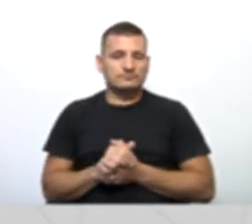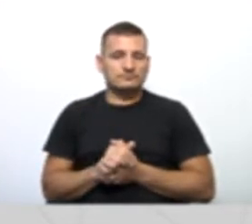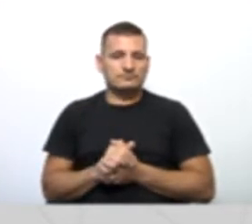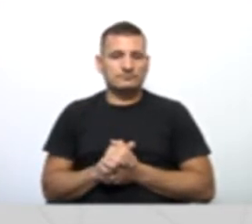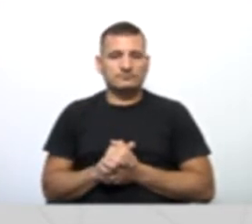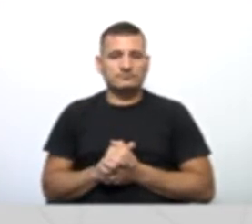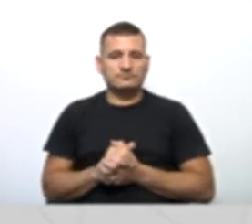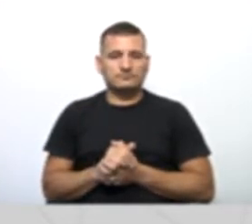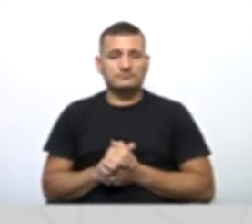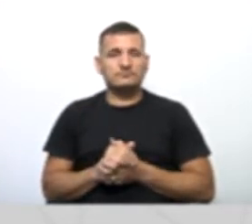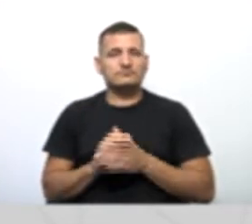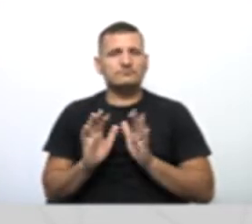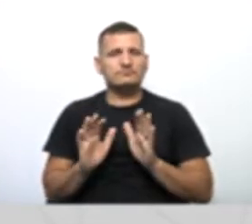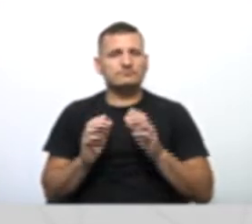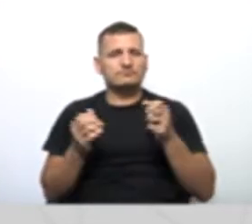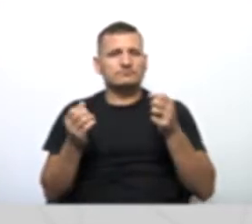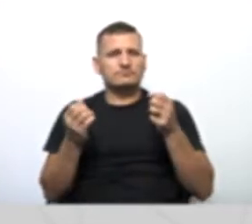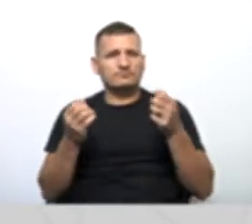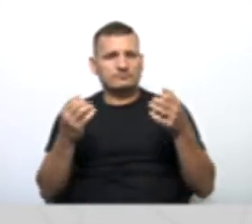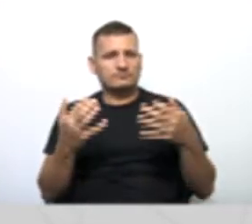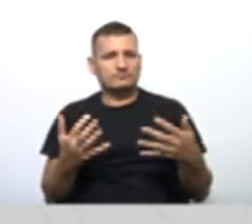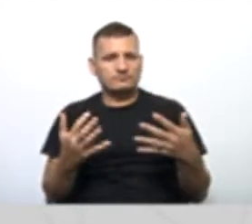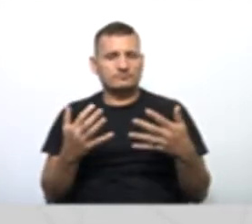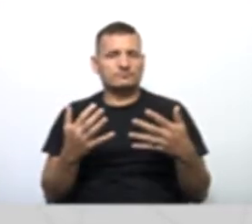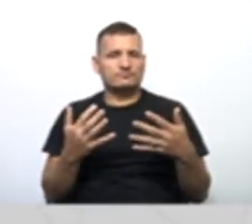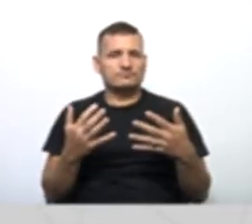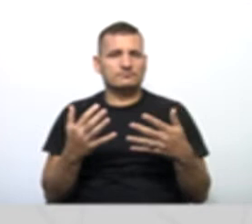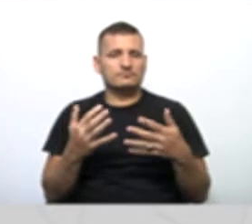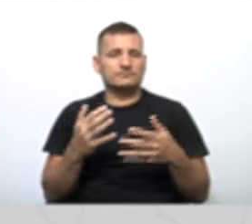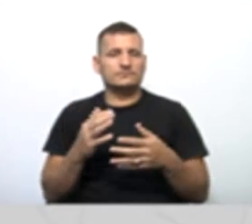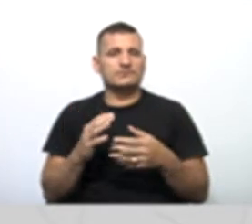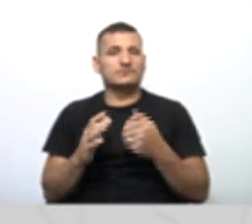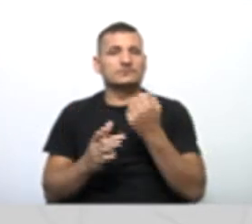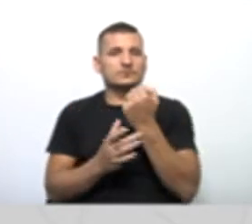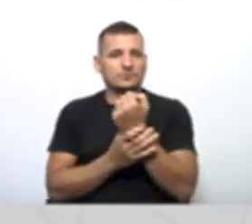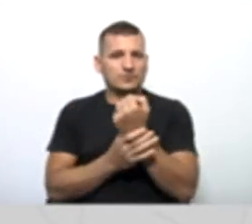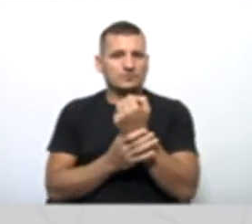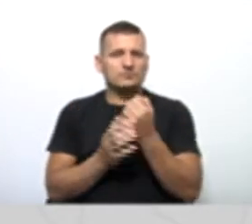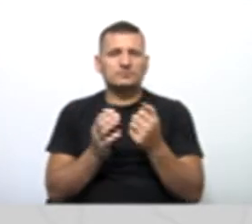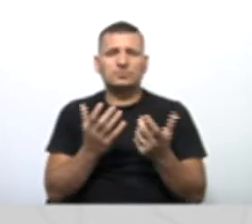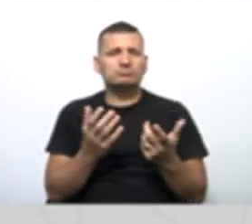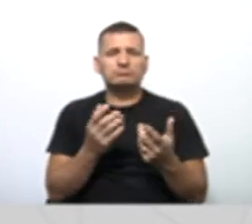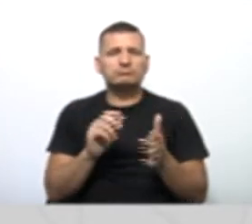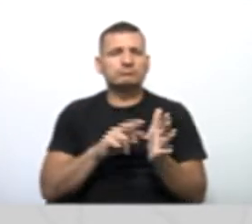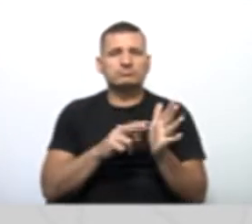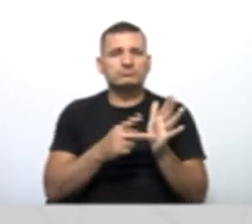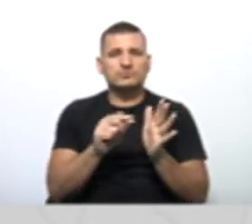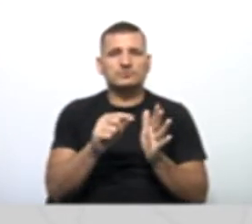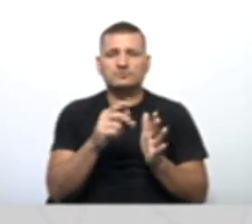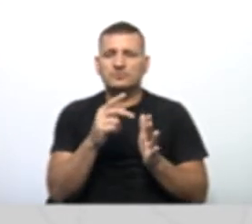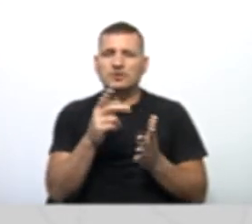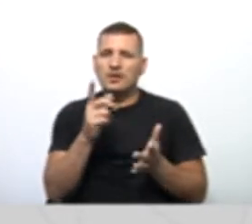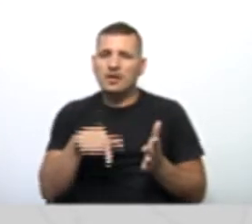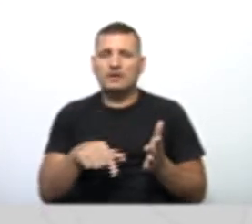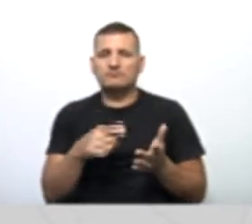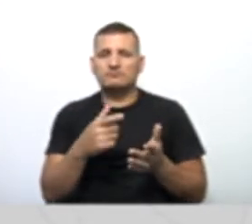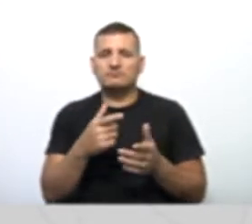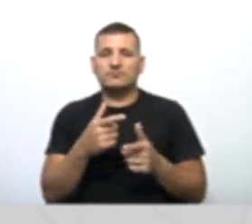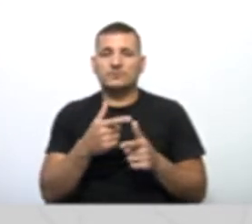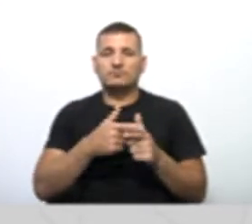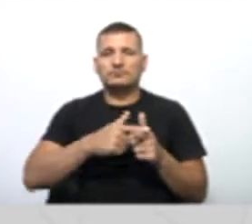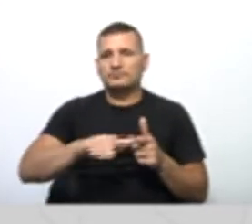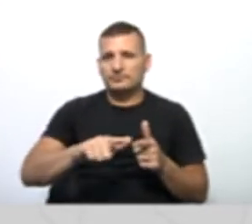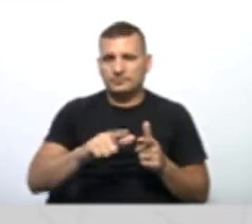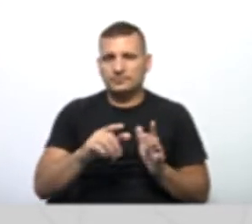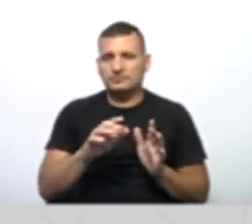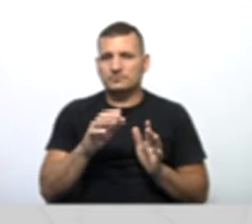Quando a gente fala da segurança, né, quer dizer que existe algum problema, né? Isso, se eu preciso de